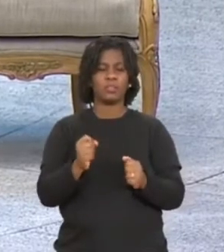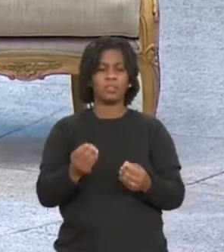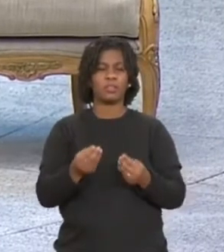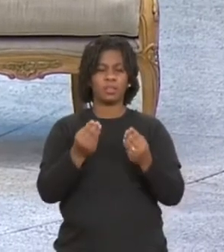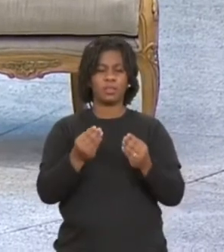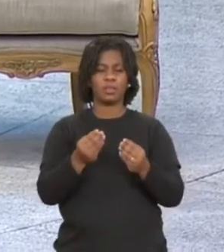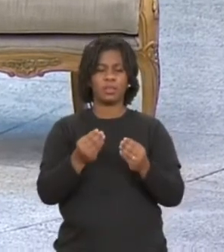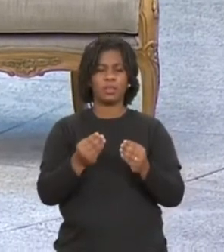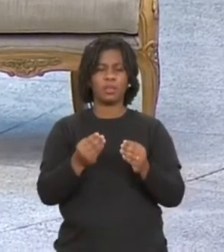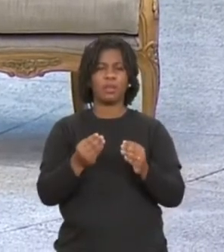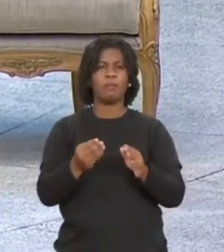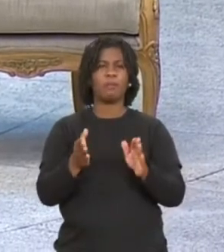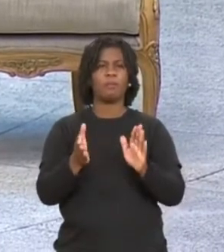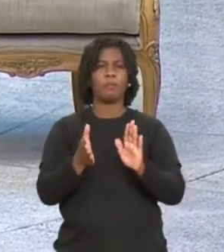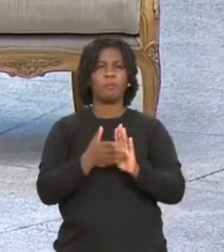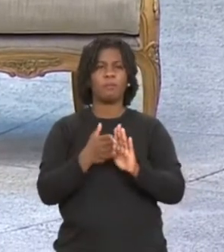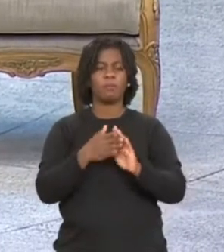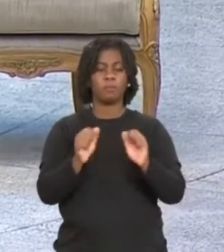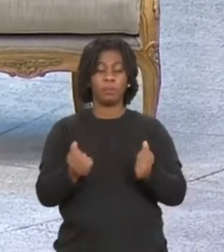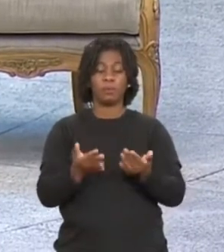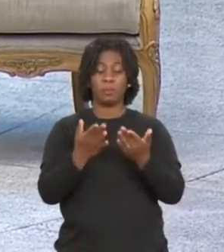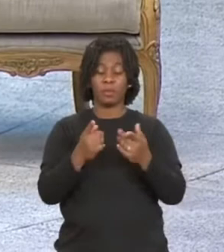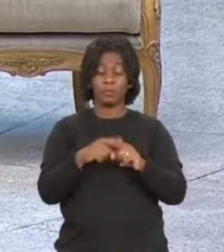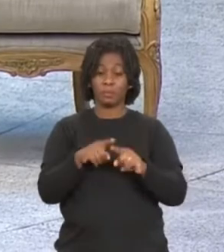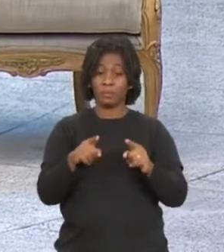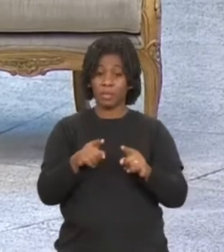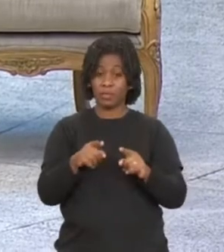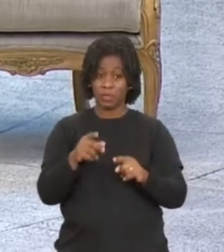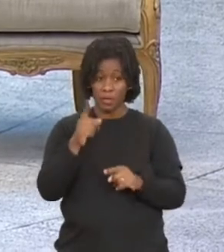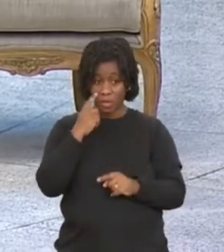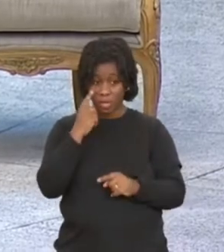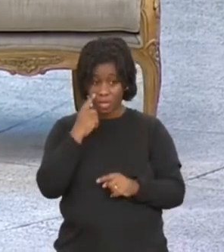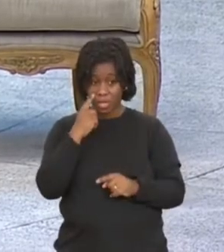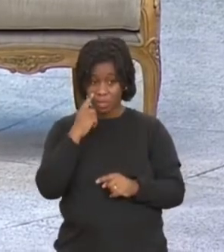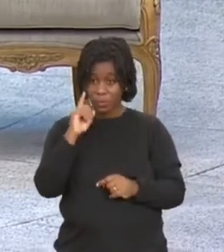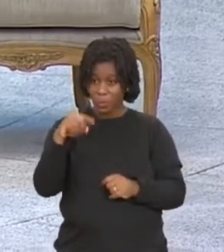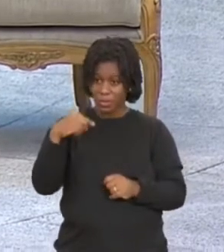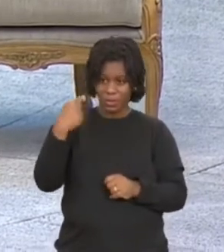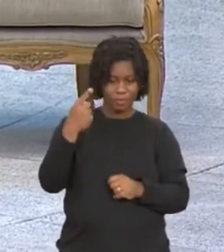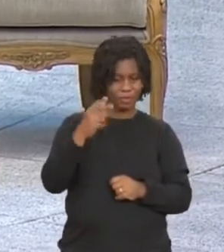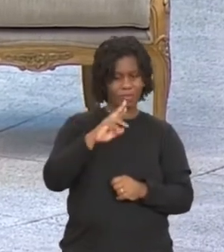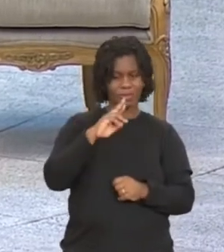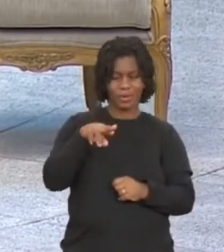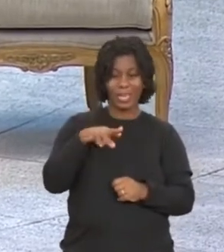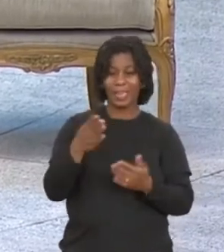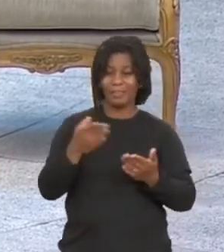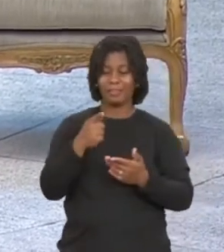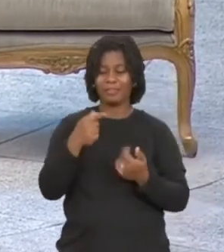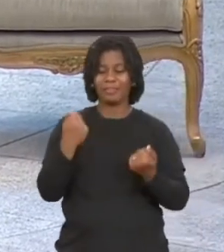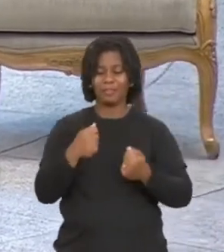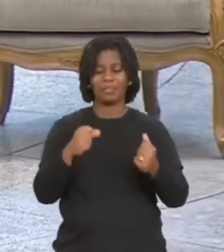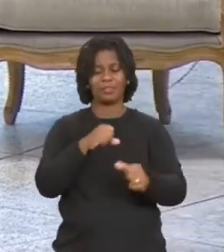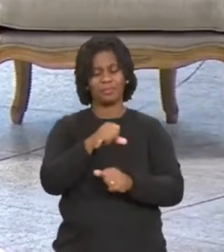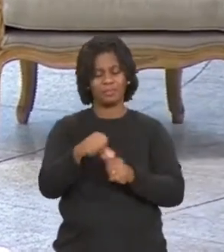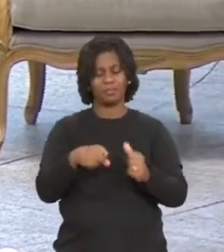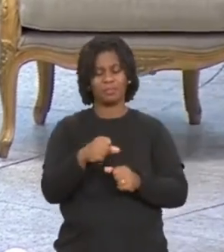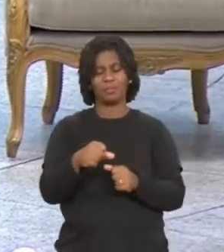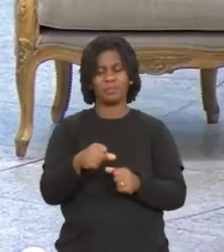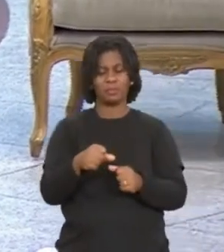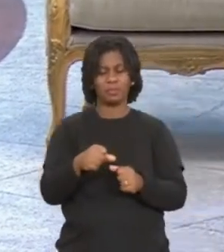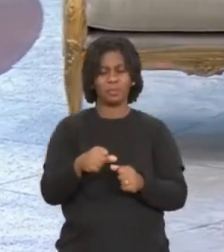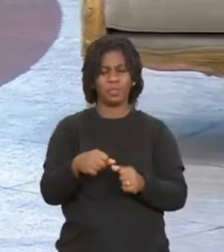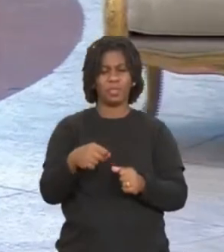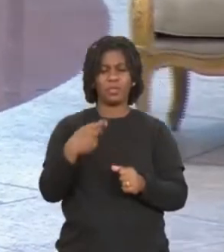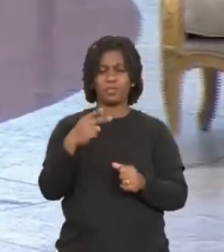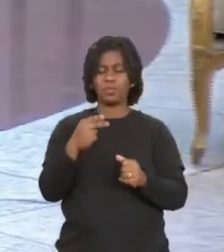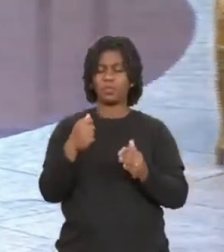Não é depois, não. É agora. Você tem que ser transformado agora. É agora. Agora é a sua luta com